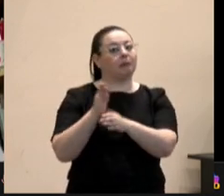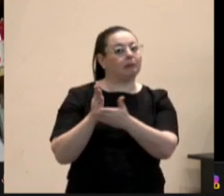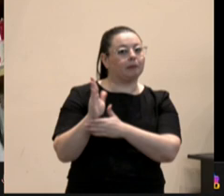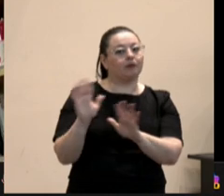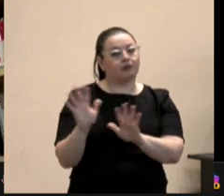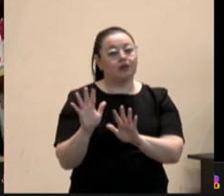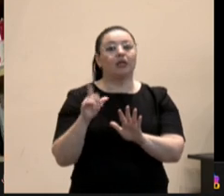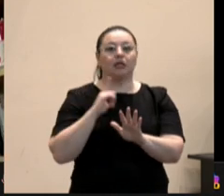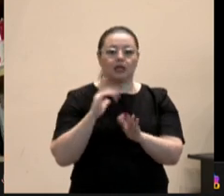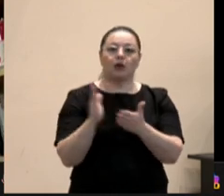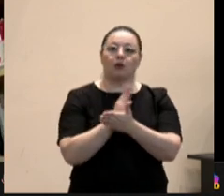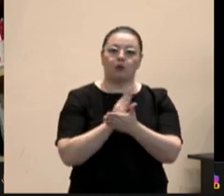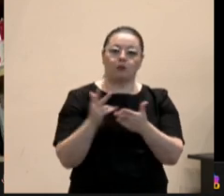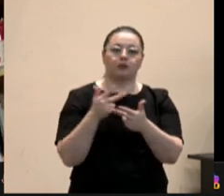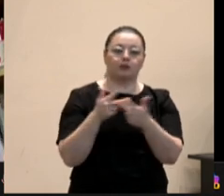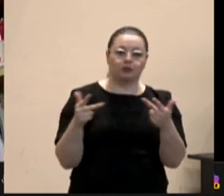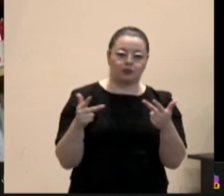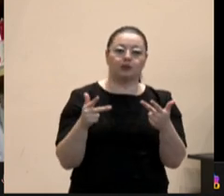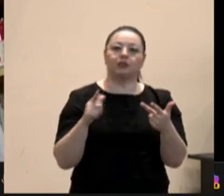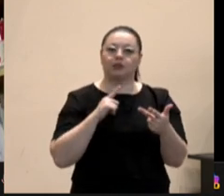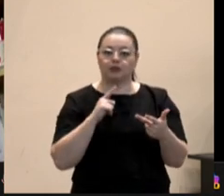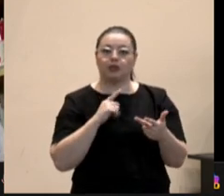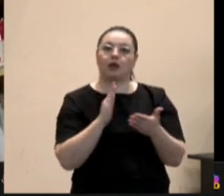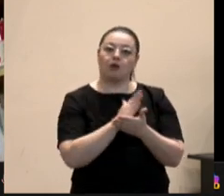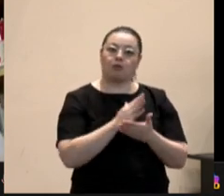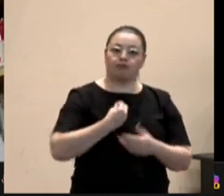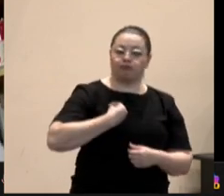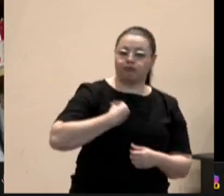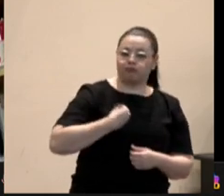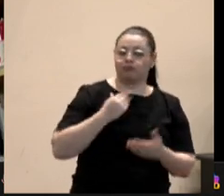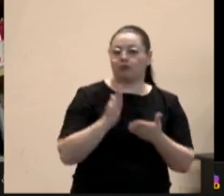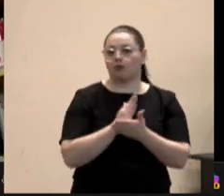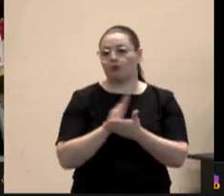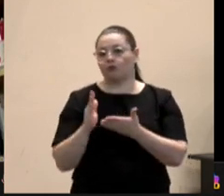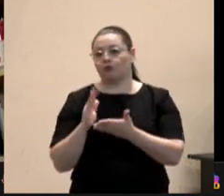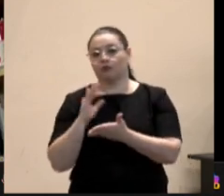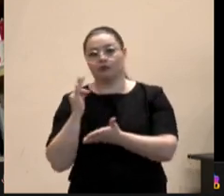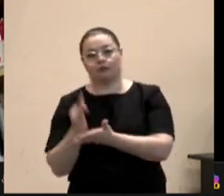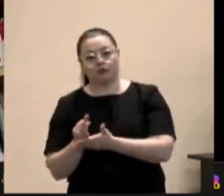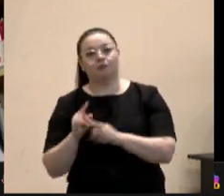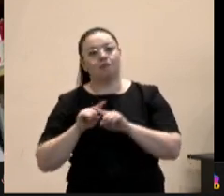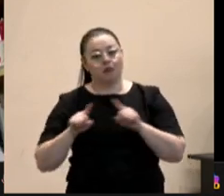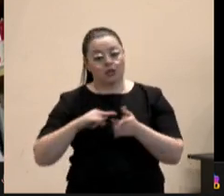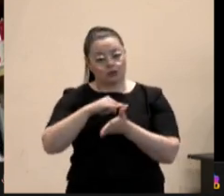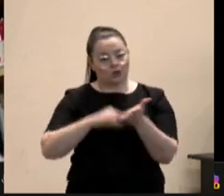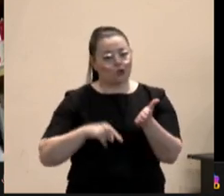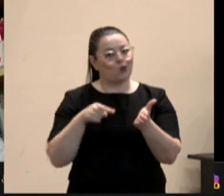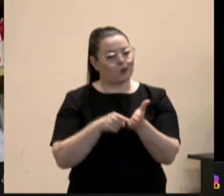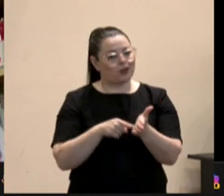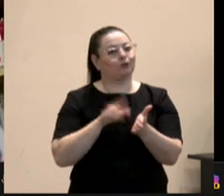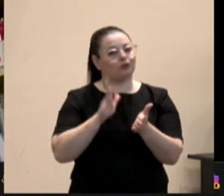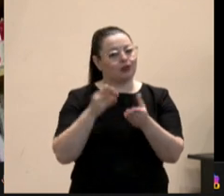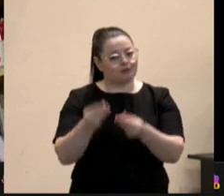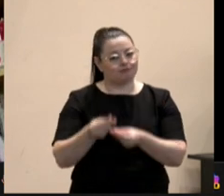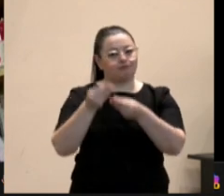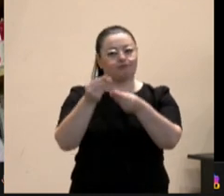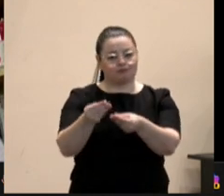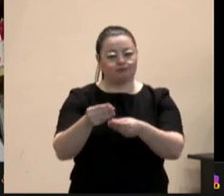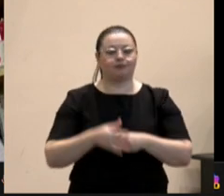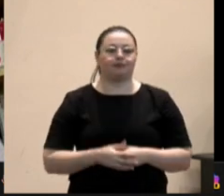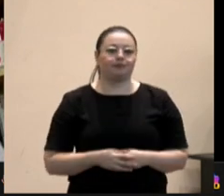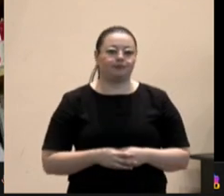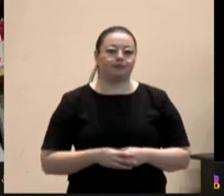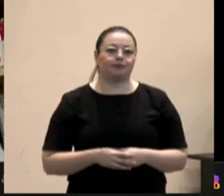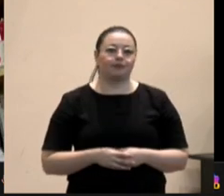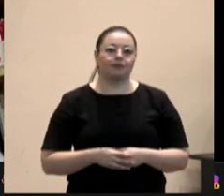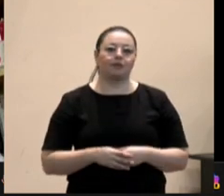né, entre presenças e ausências no que foi encaminhado ao Congresso Nacional. Acho que é